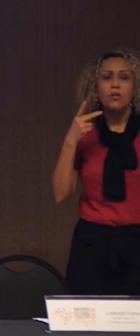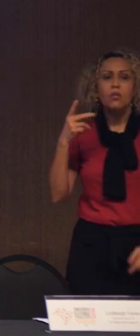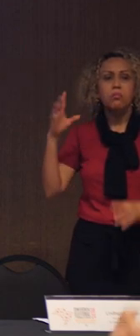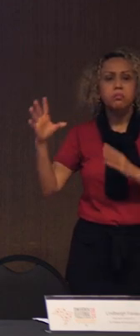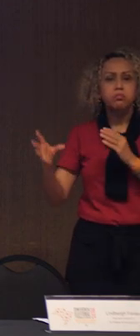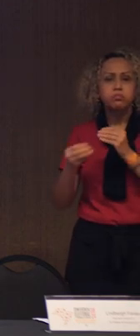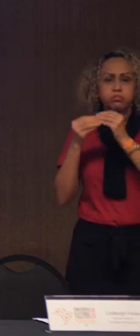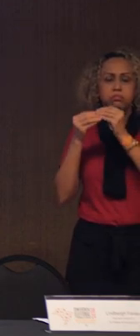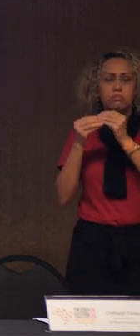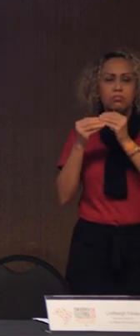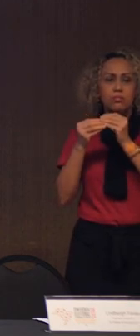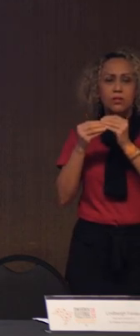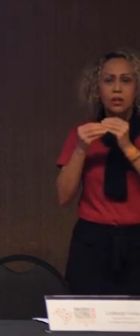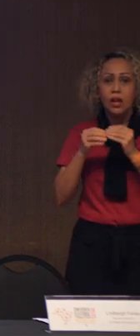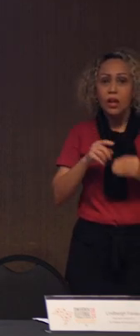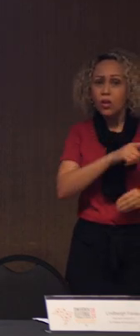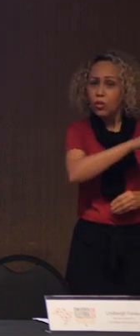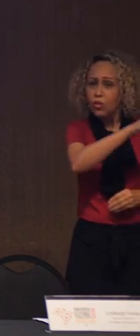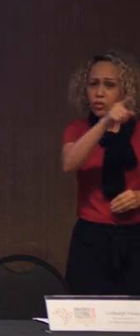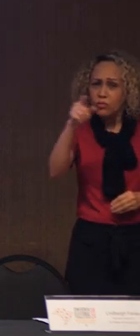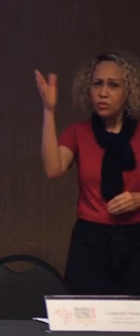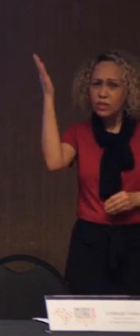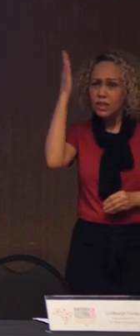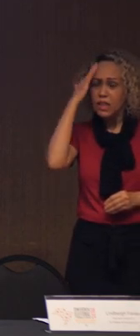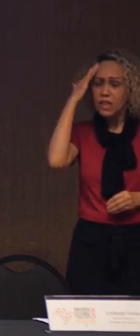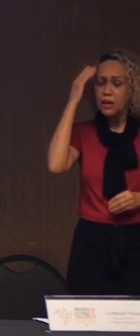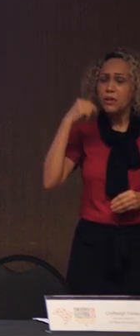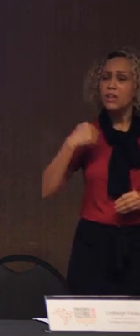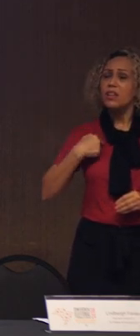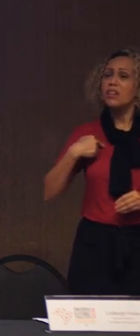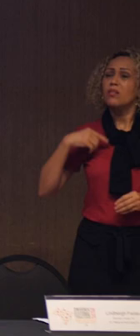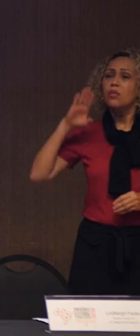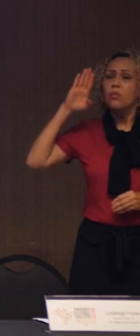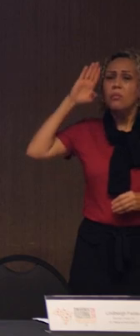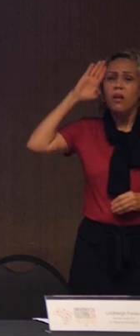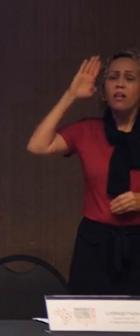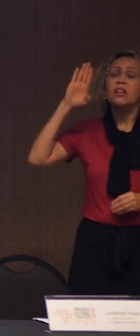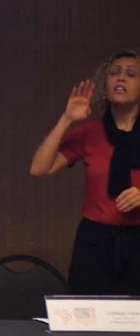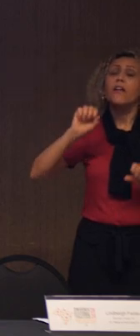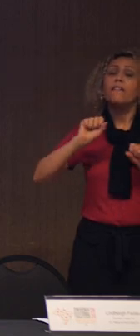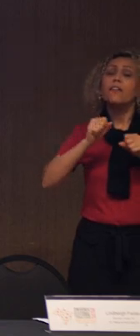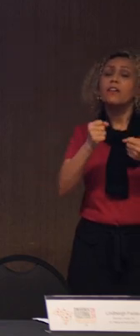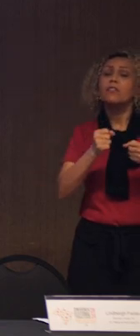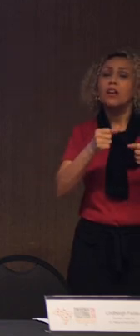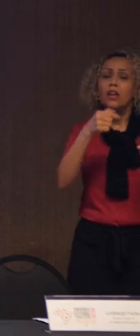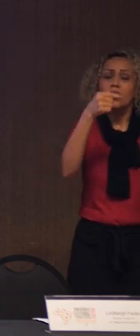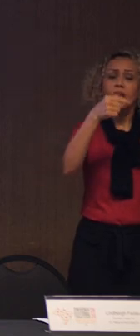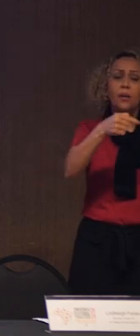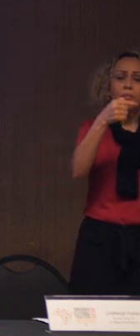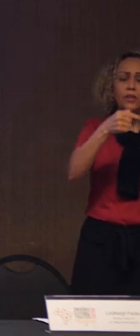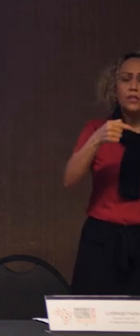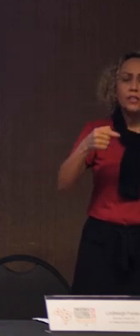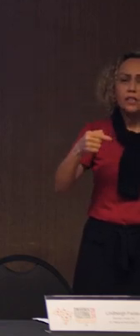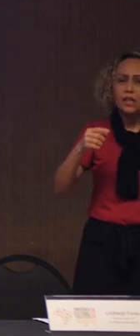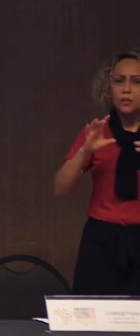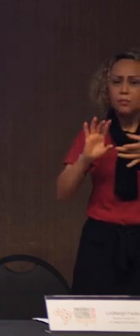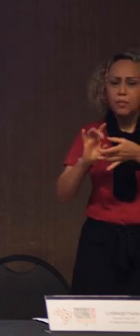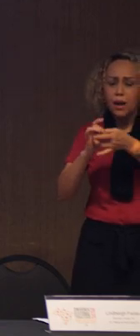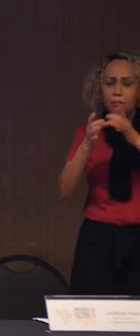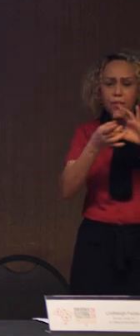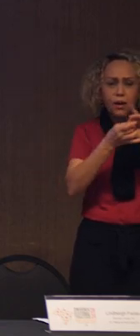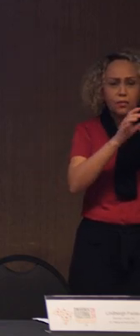mundo sabe que eu sou um dos maiores defensores da política de alianças praticada pelo PT.